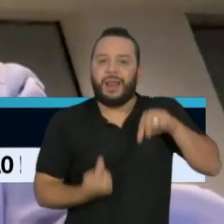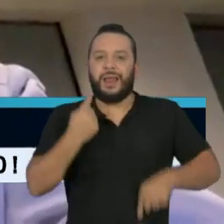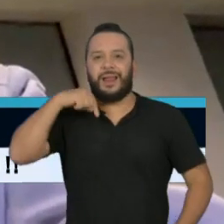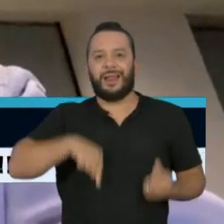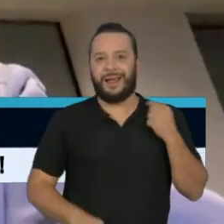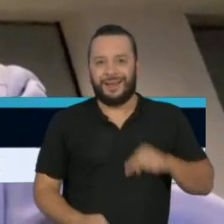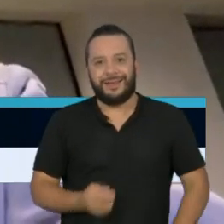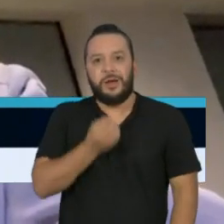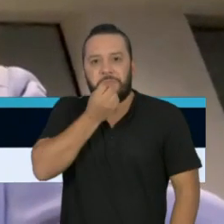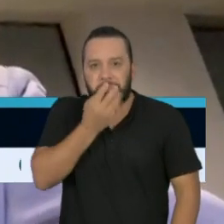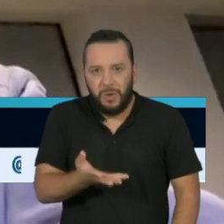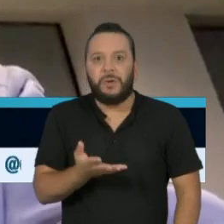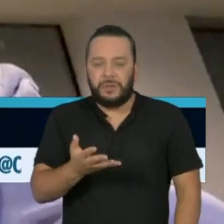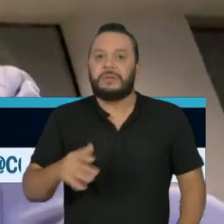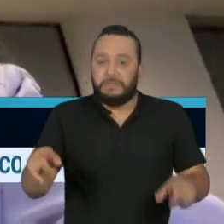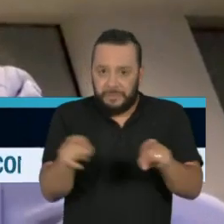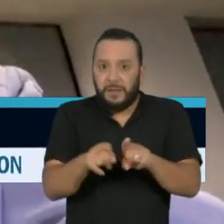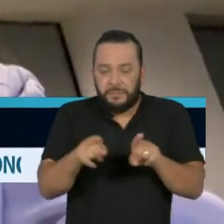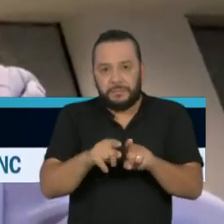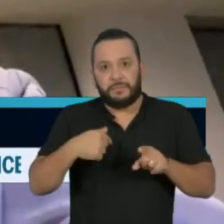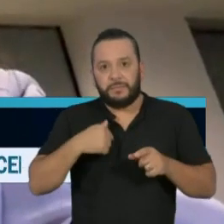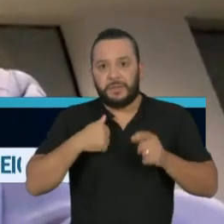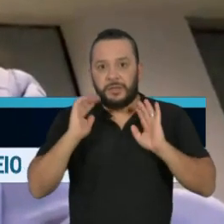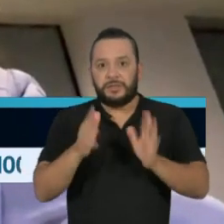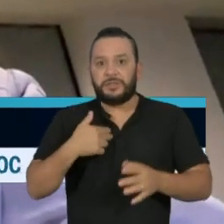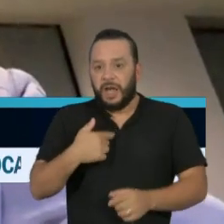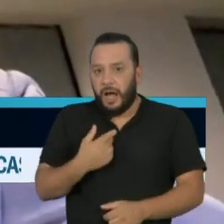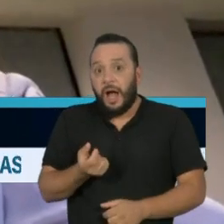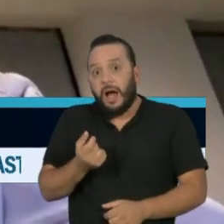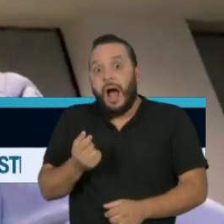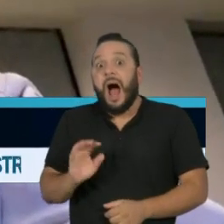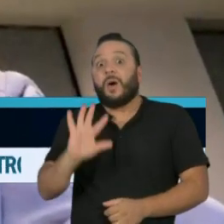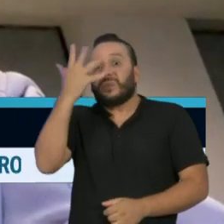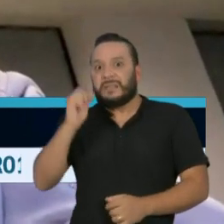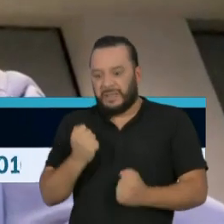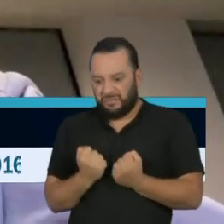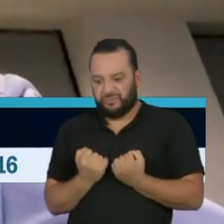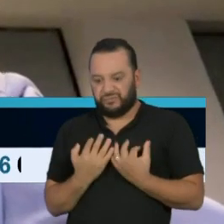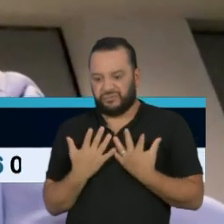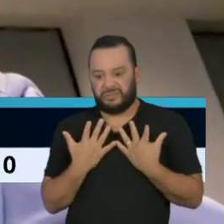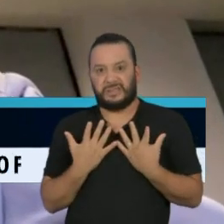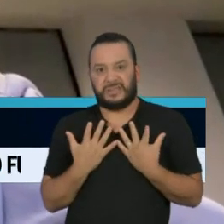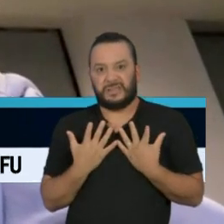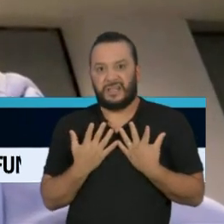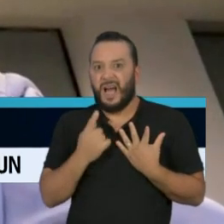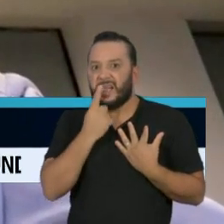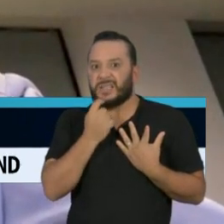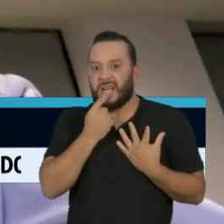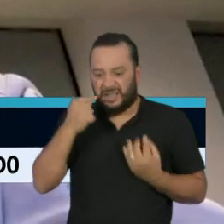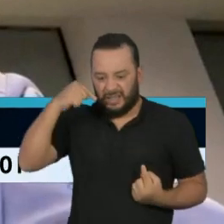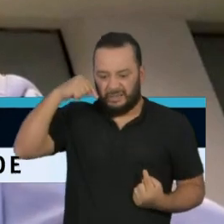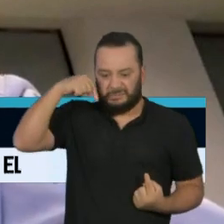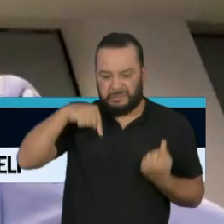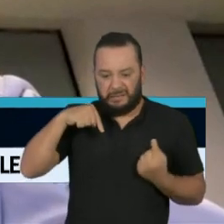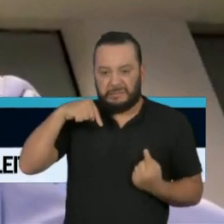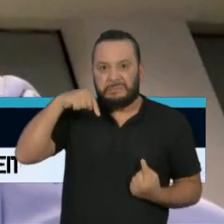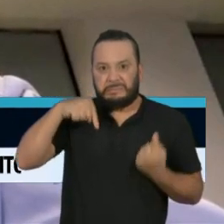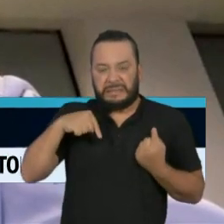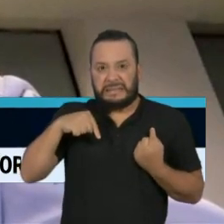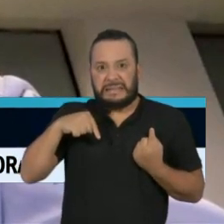a pessoa e depois da inflamação vem a cascata da coagulação. E daí, depois que isso acontece, se você não